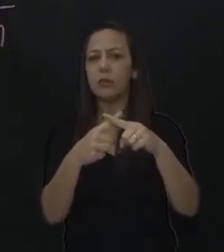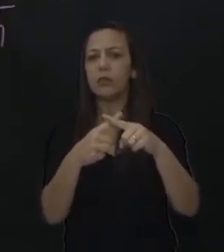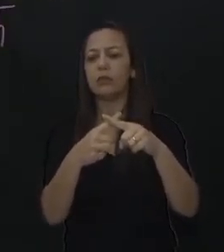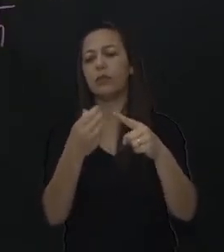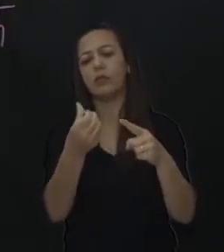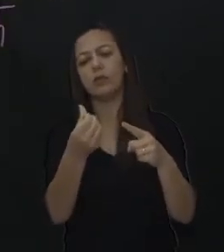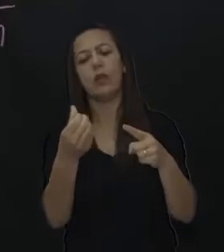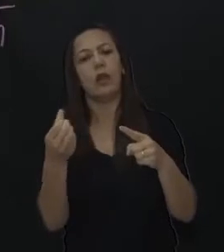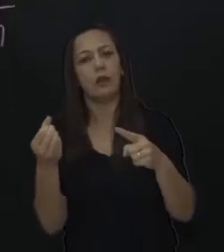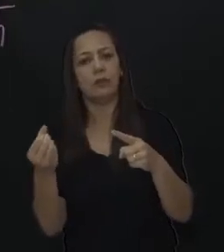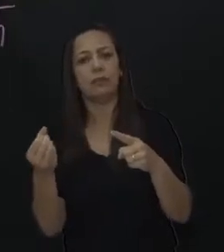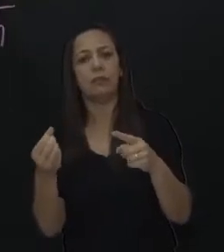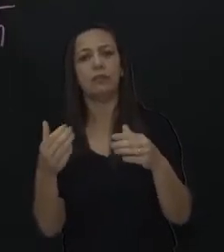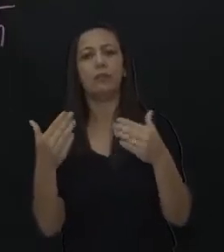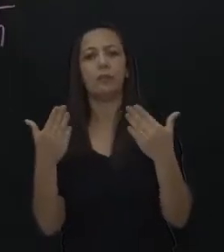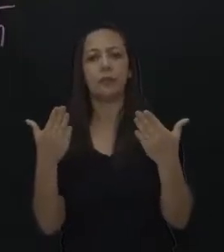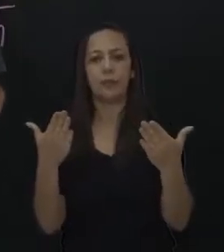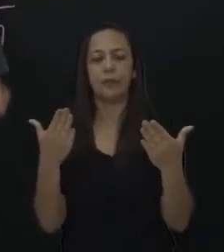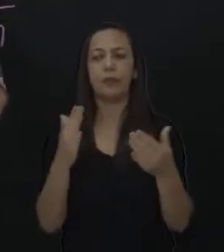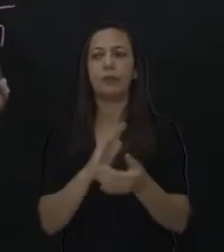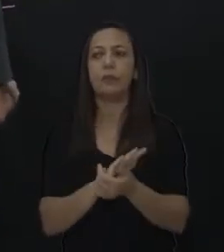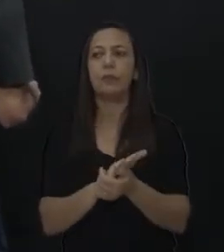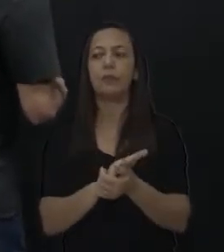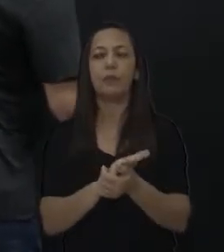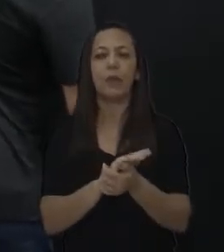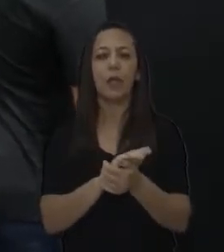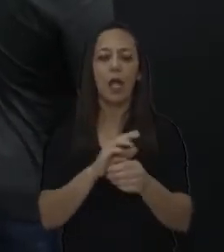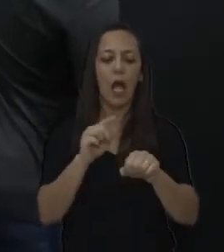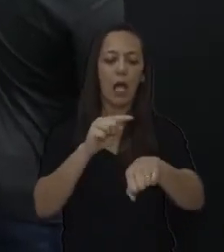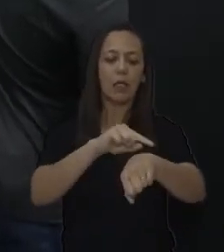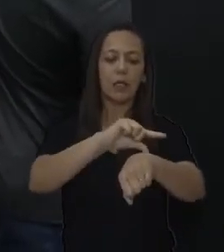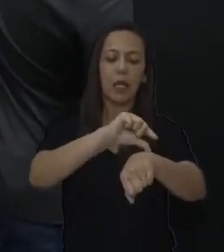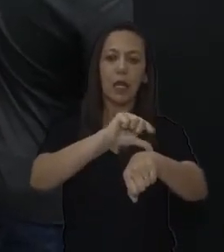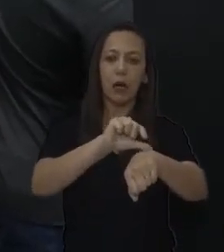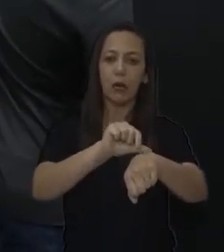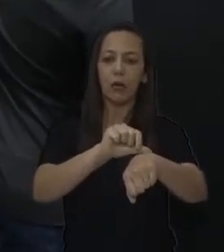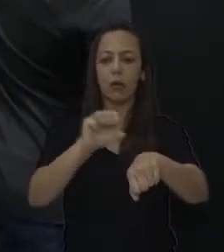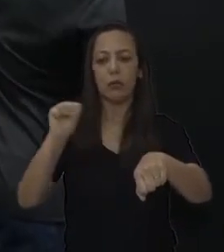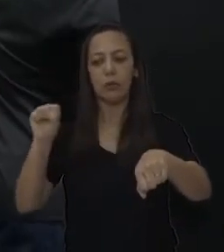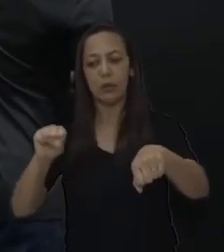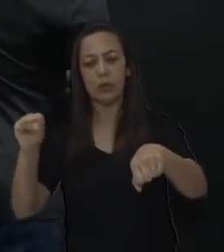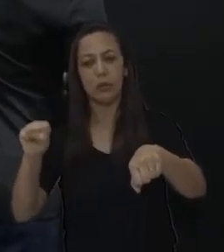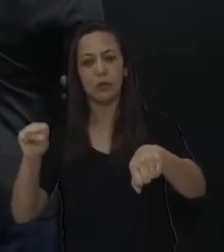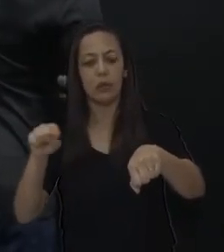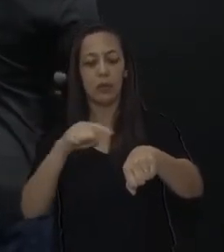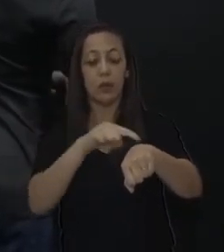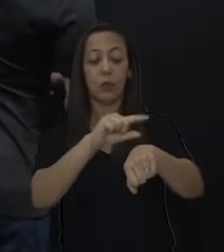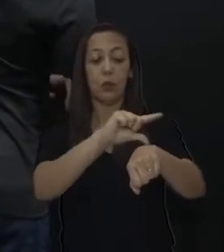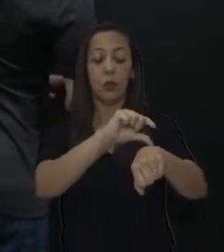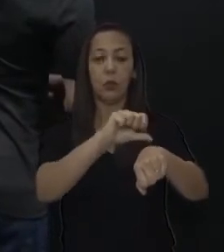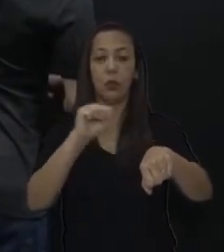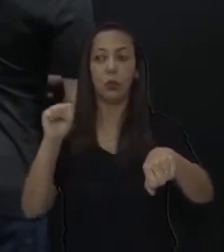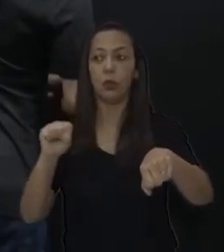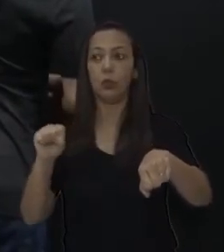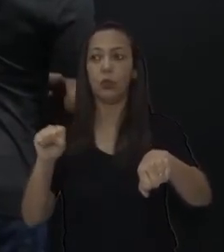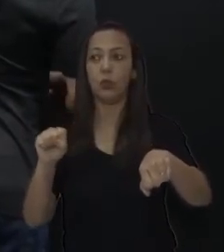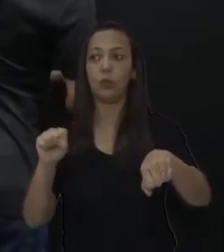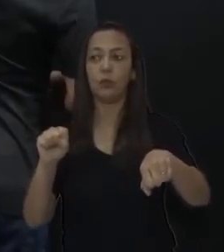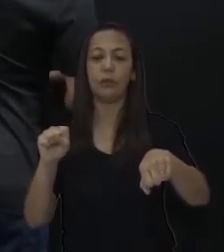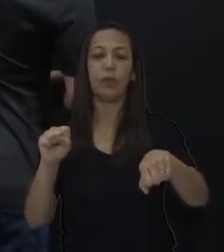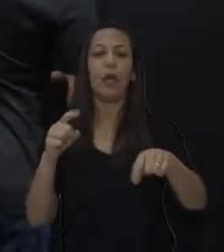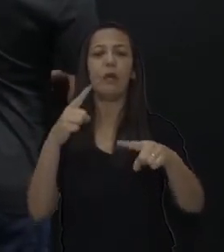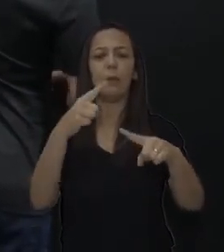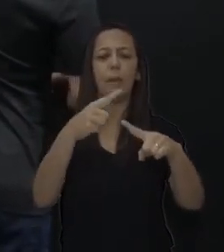por 60, então reparem, de hora para segundo, a gente vai pegar esse valor